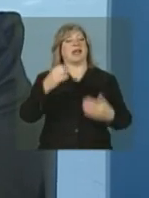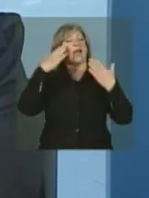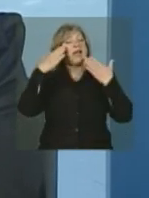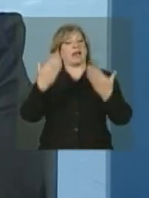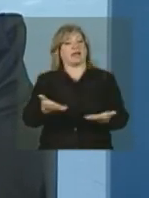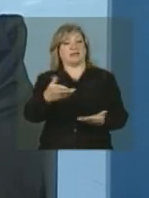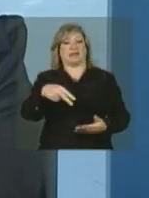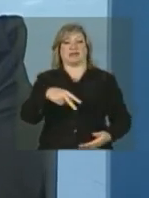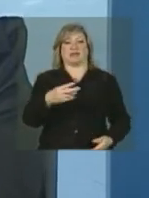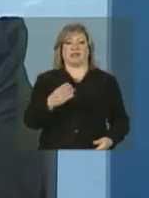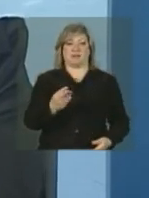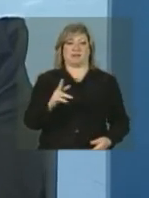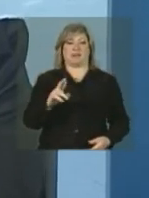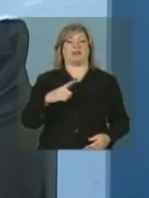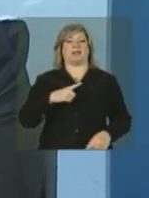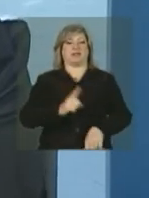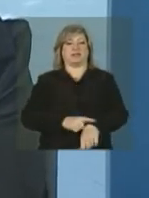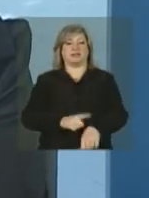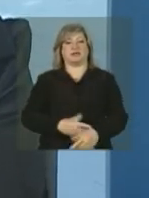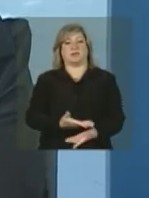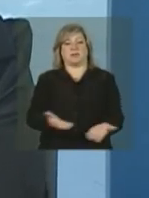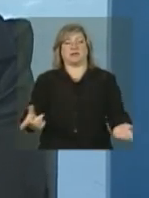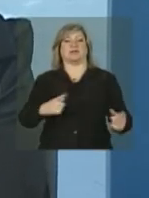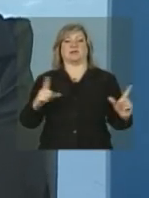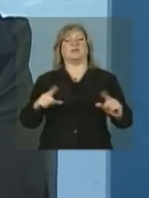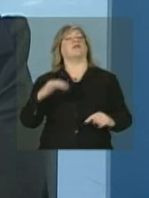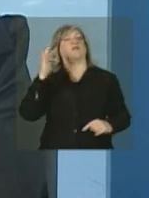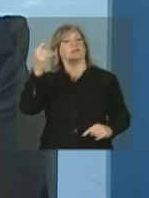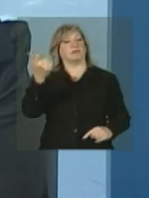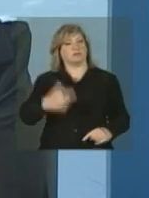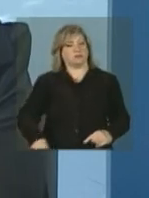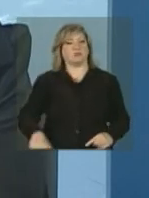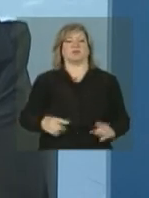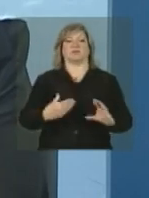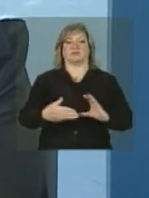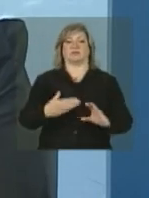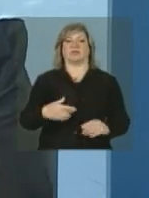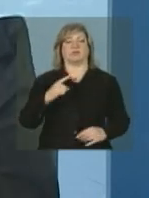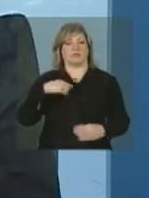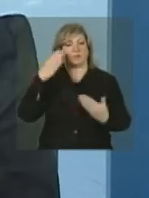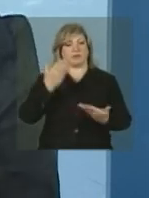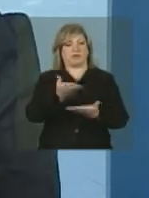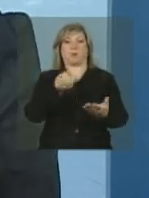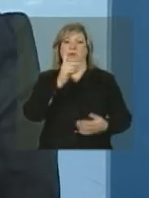agradece a TVNBR pelo espaço e voltamos então em breve com mais uma teleconferência. Para